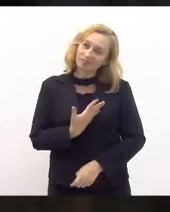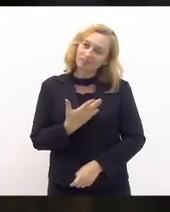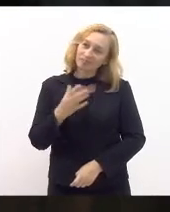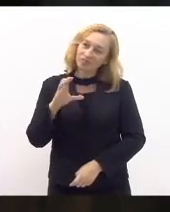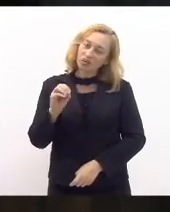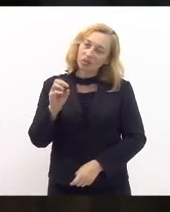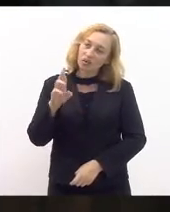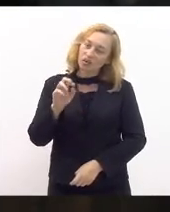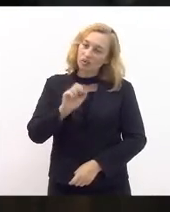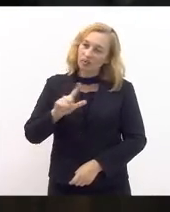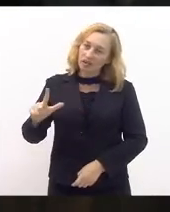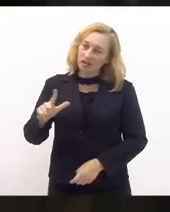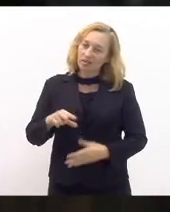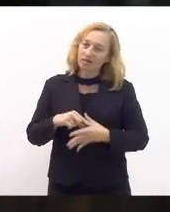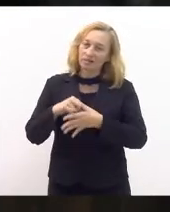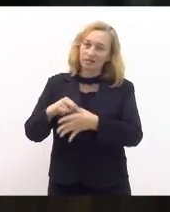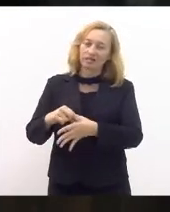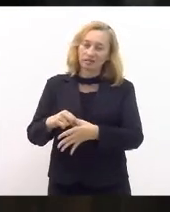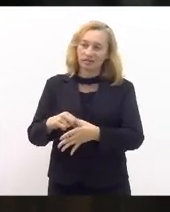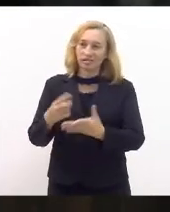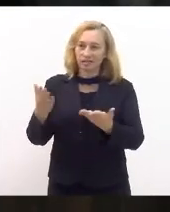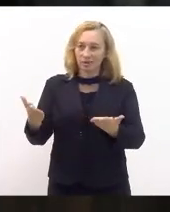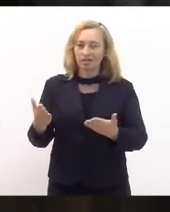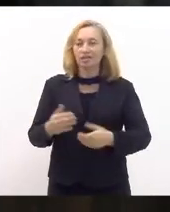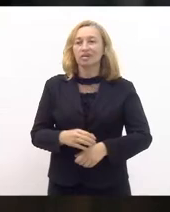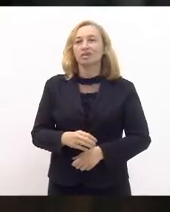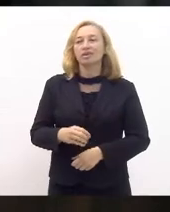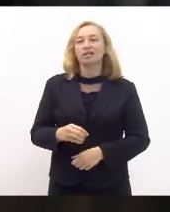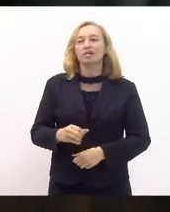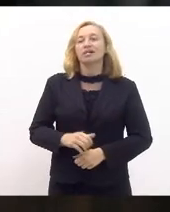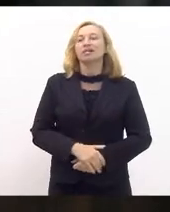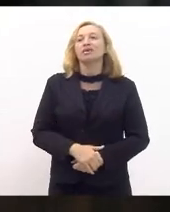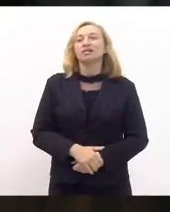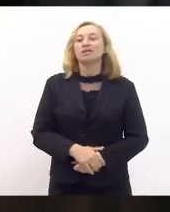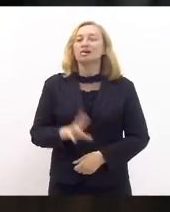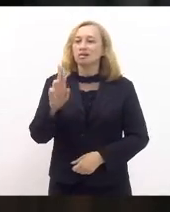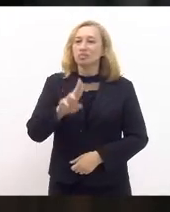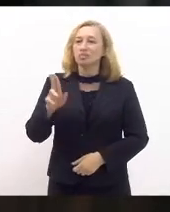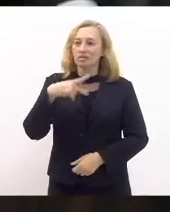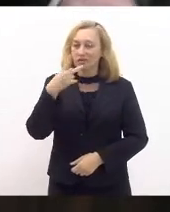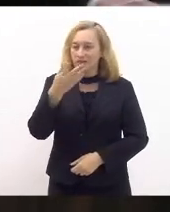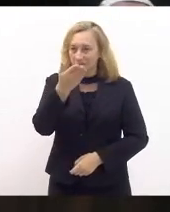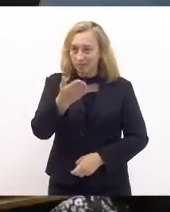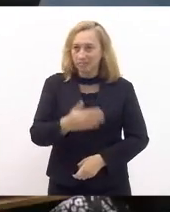coronel, nosso líder aqui na Assembleia Legislativa, Coronel Salema, para fazer uso da palavra.